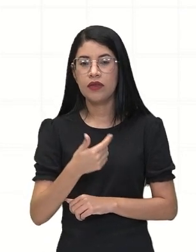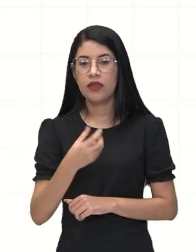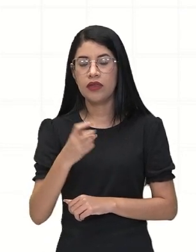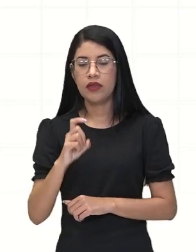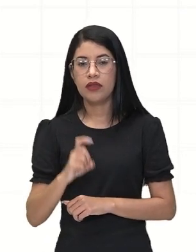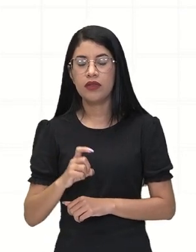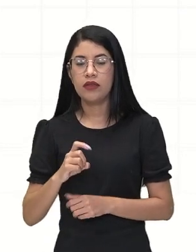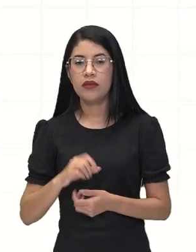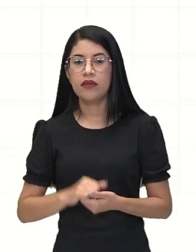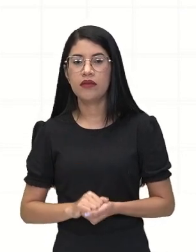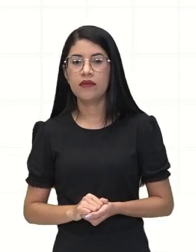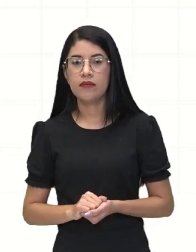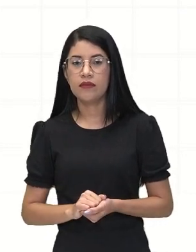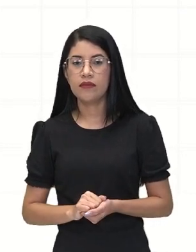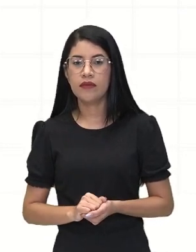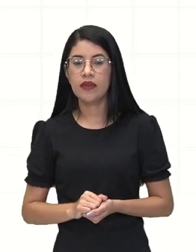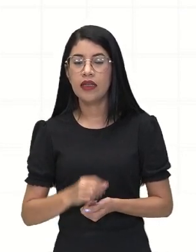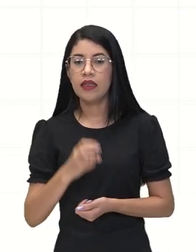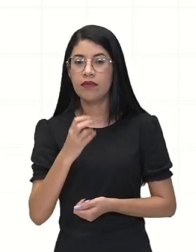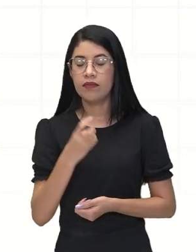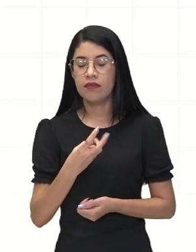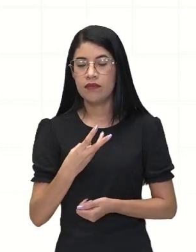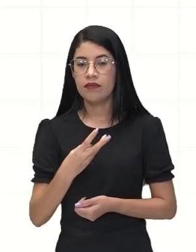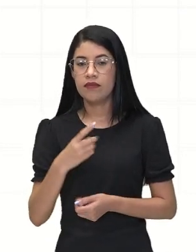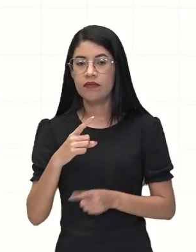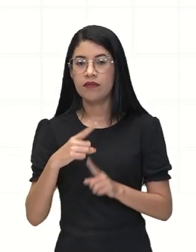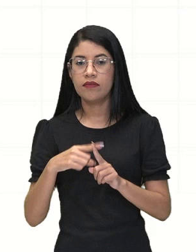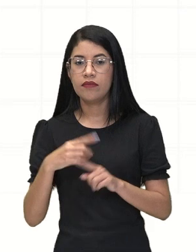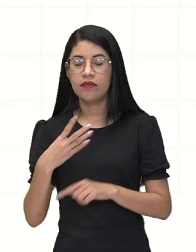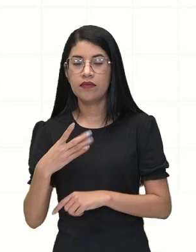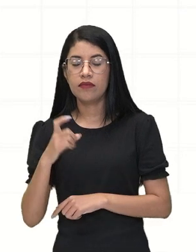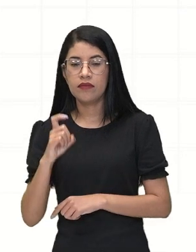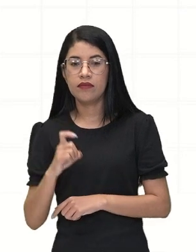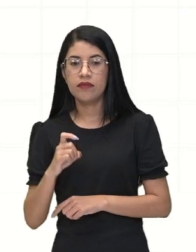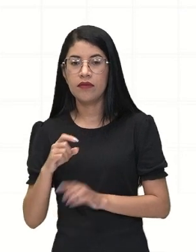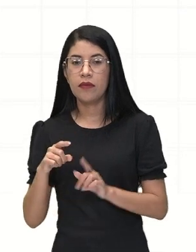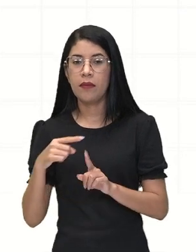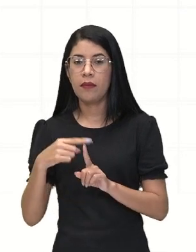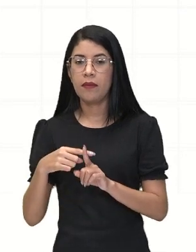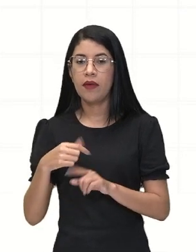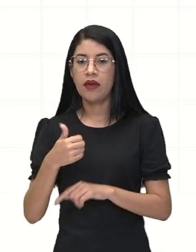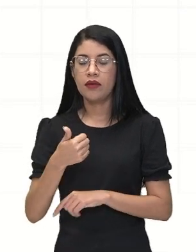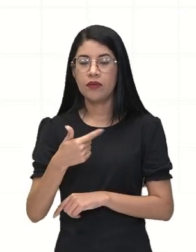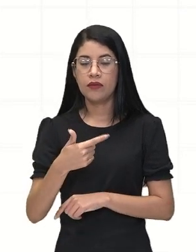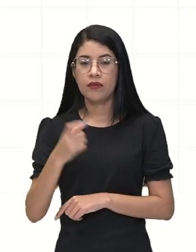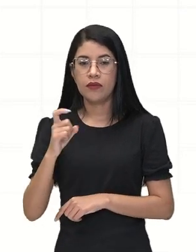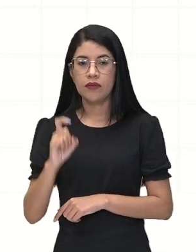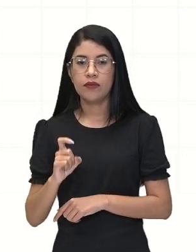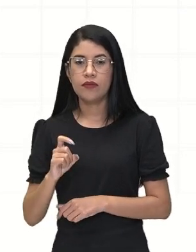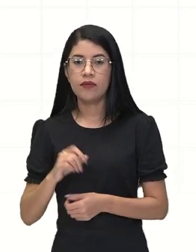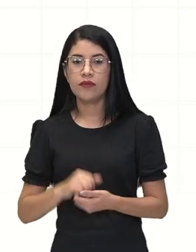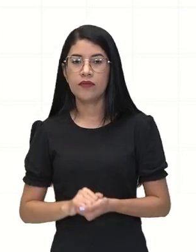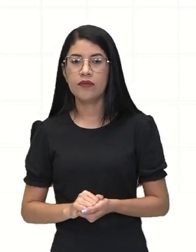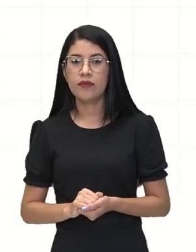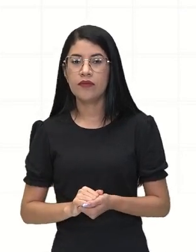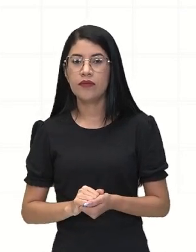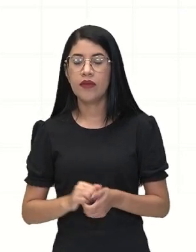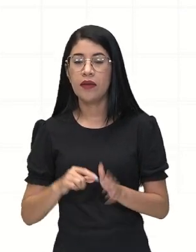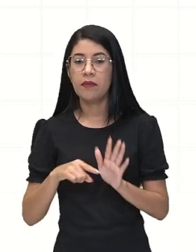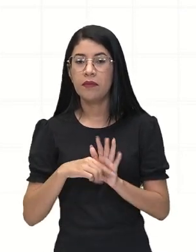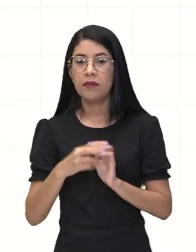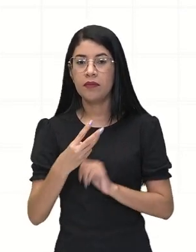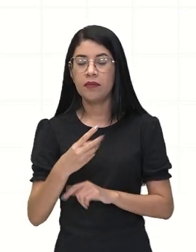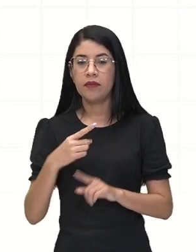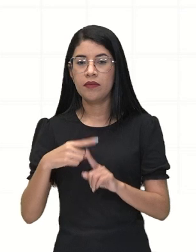4x vezes, 3 vezes 4x, mais 12x. Menos 3 vezes 3